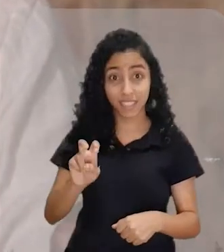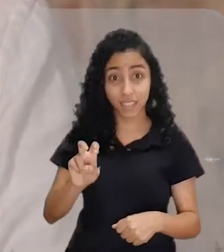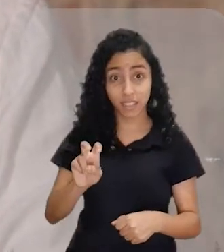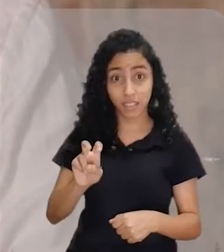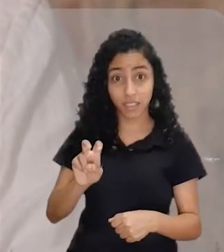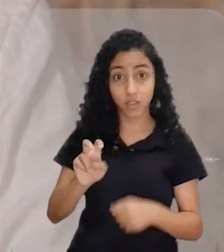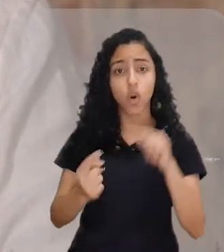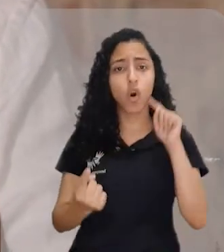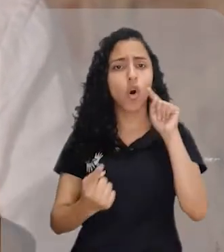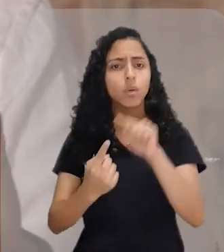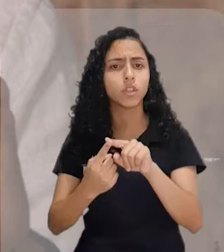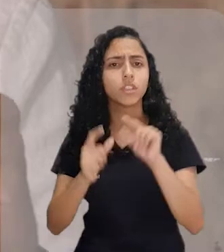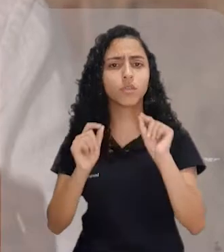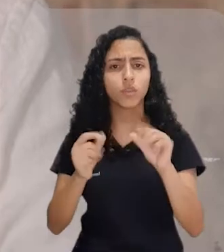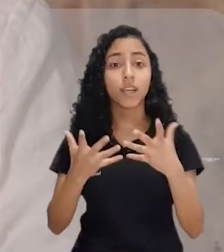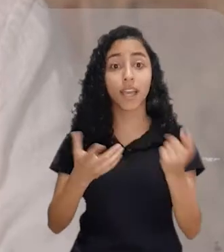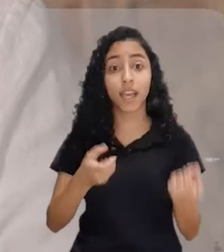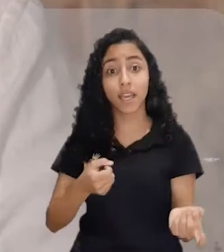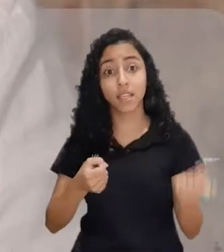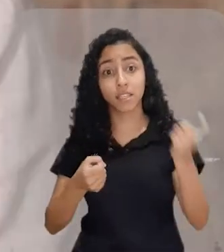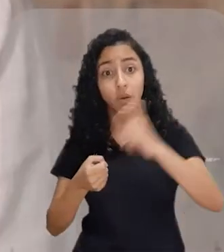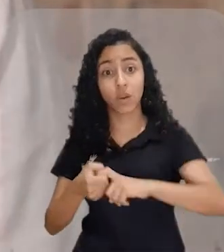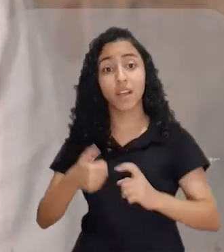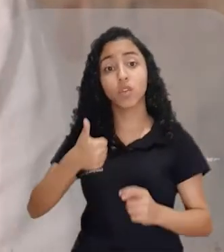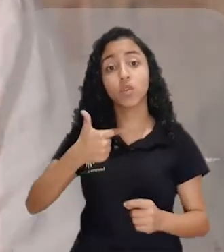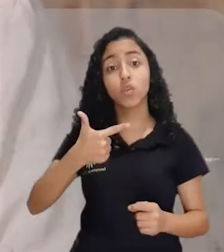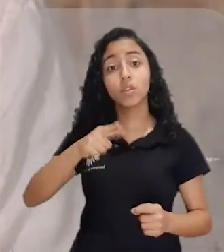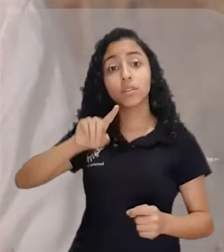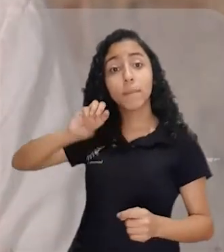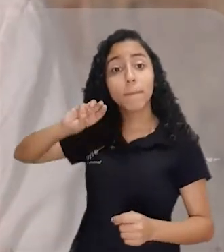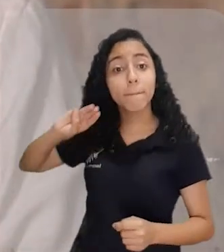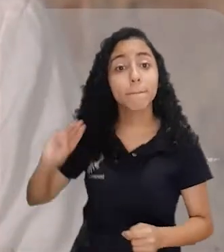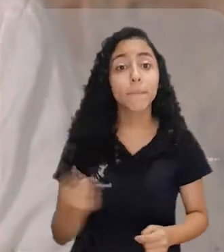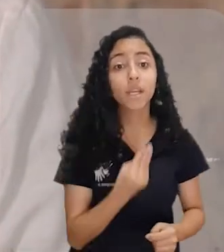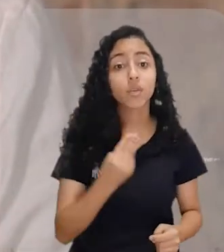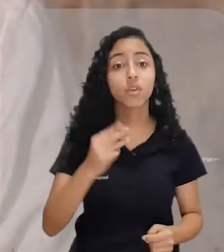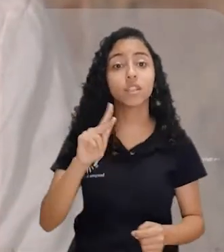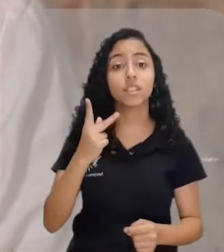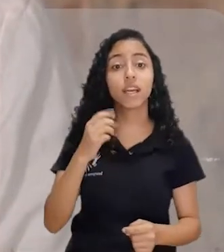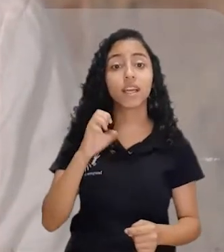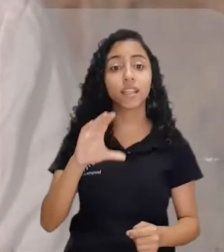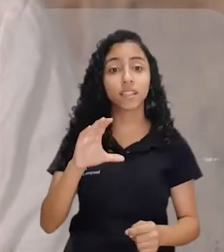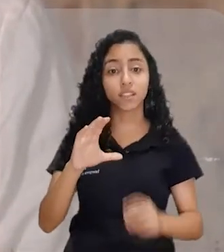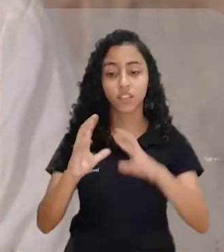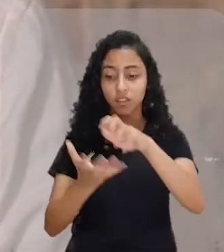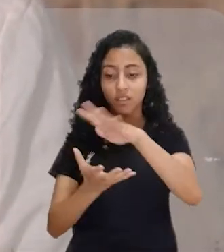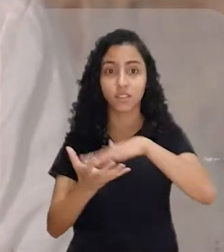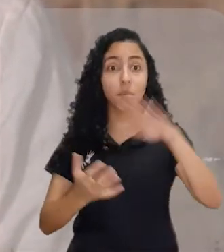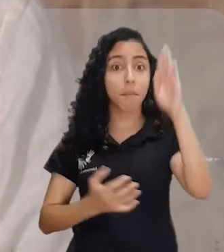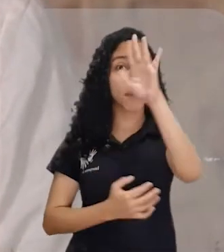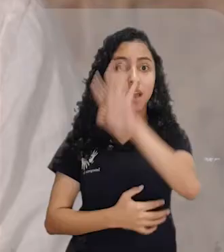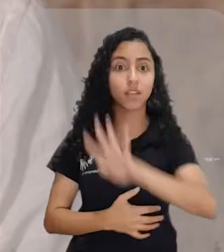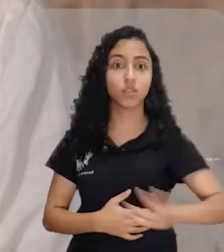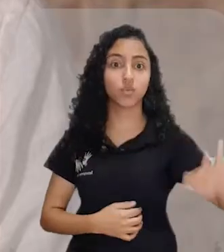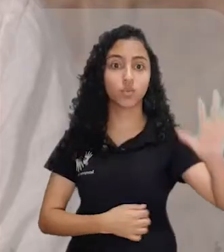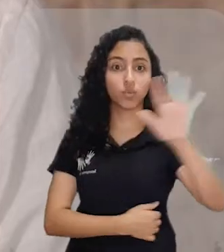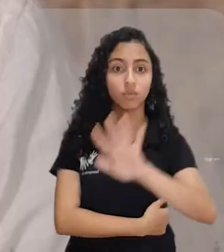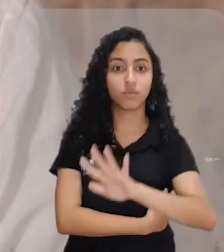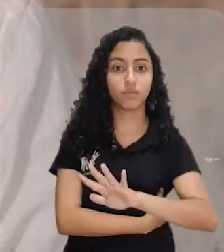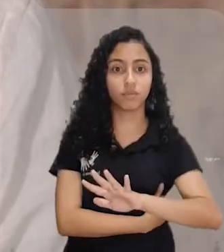ano de 2015, constava uma meta de restaurar 12 milhões de hectares de ecossistemas no